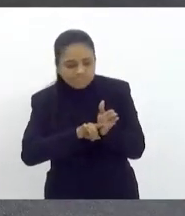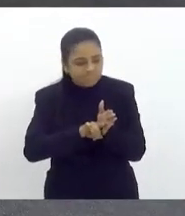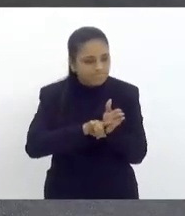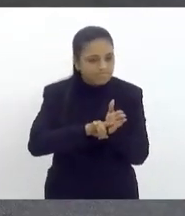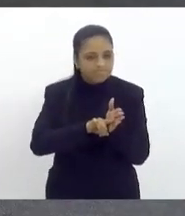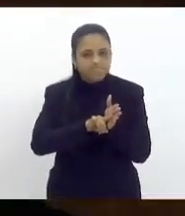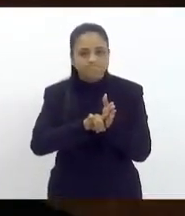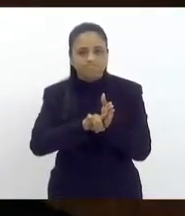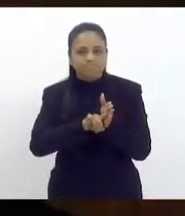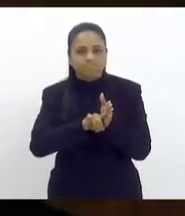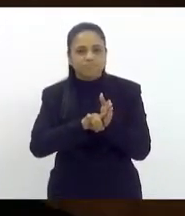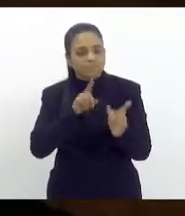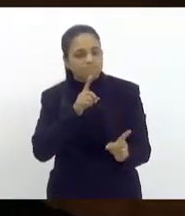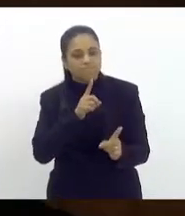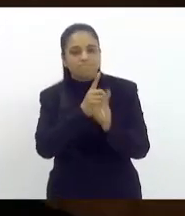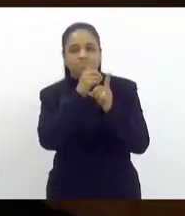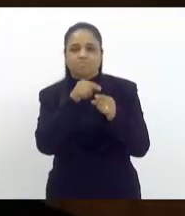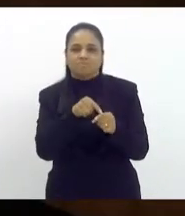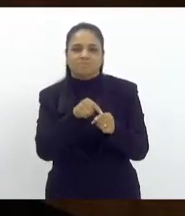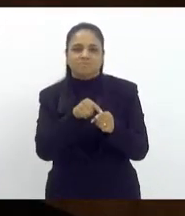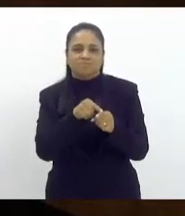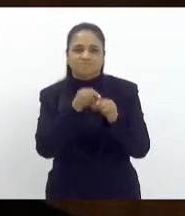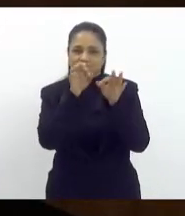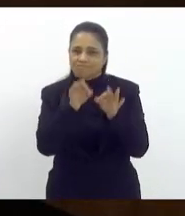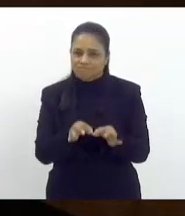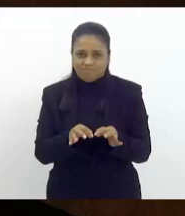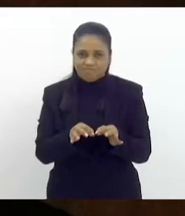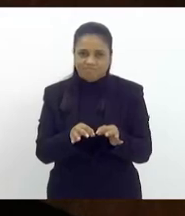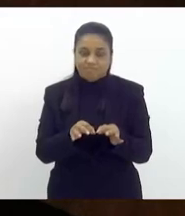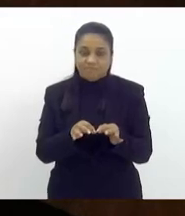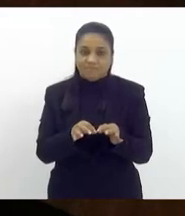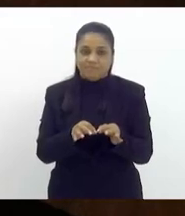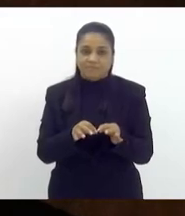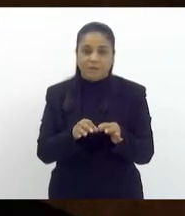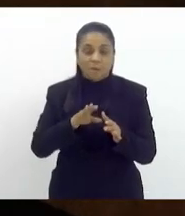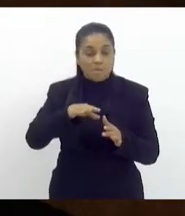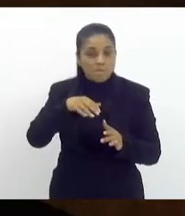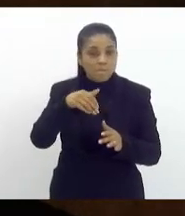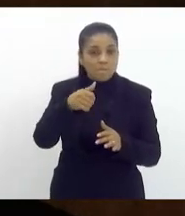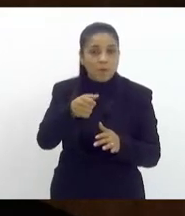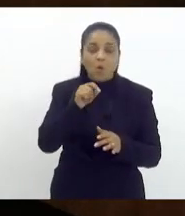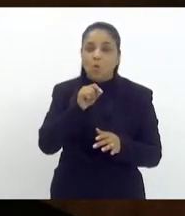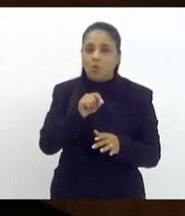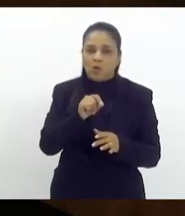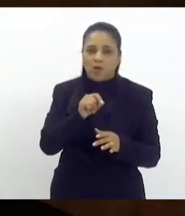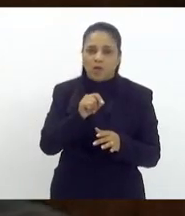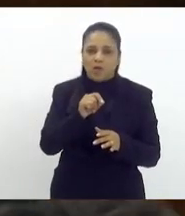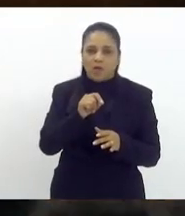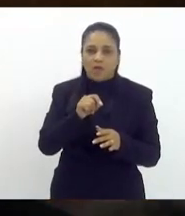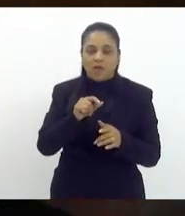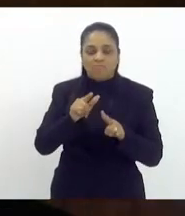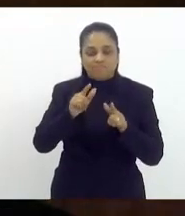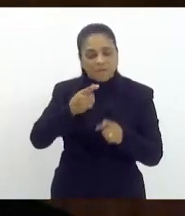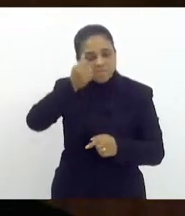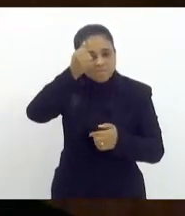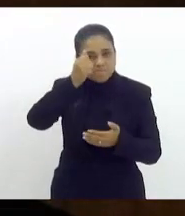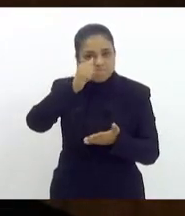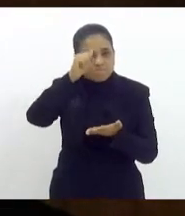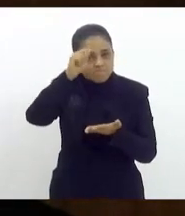diagnóstico não faz o diagnóstico corretamente e melhor do que tudo isso eu achei foi a validade do laudo técnico